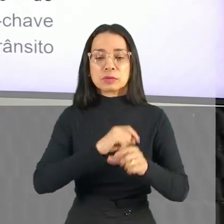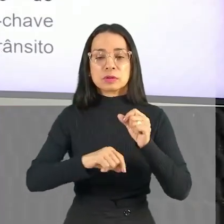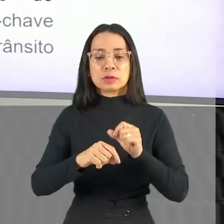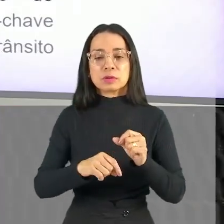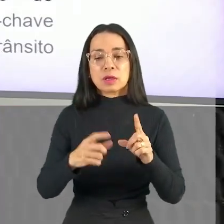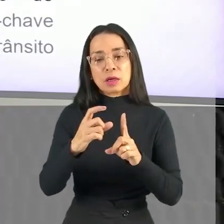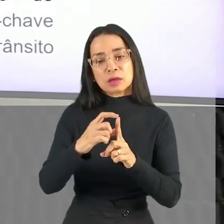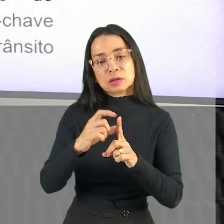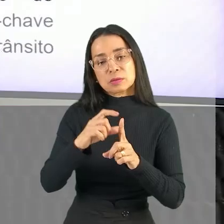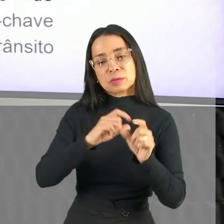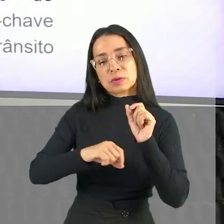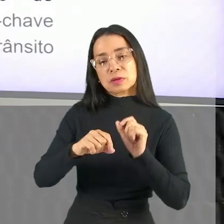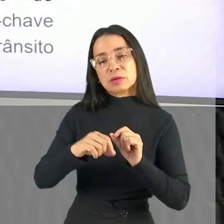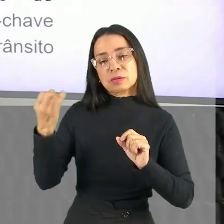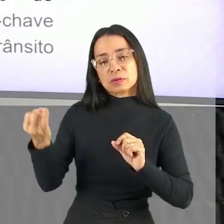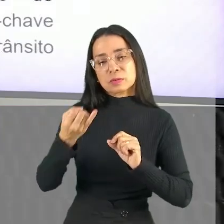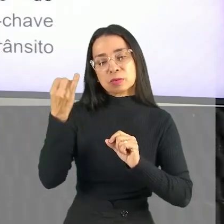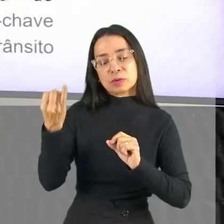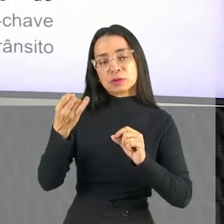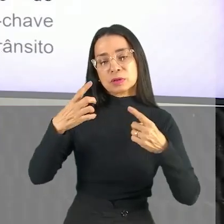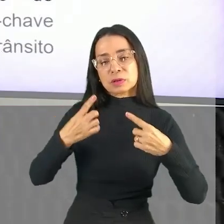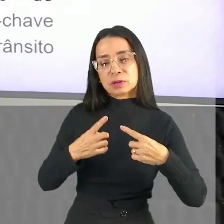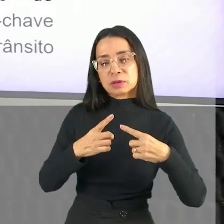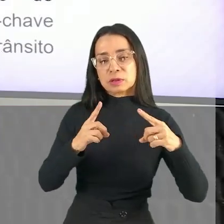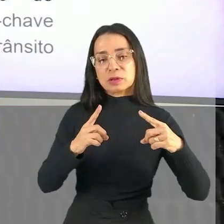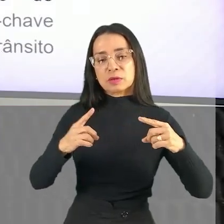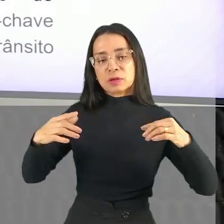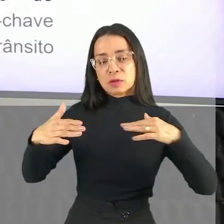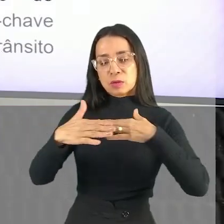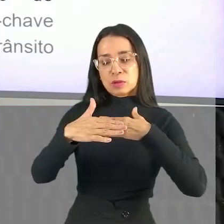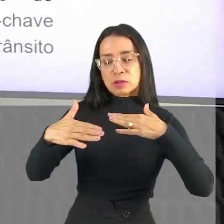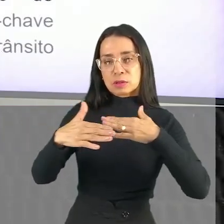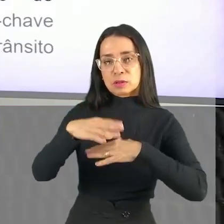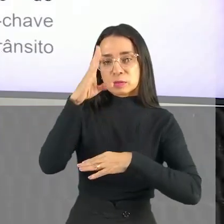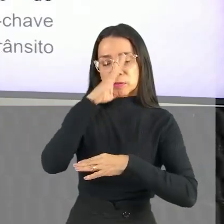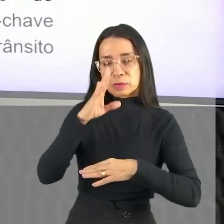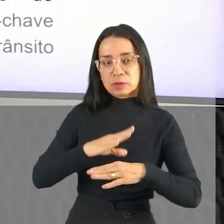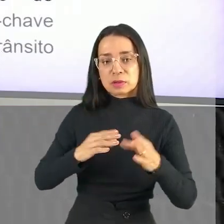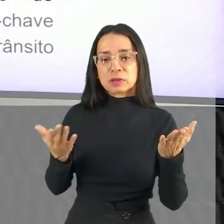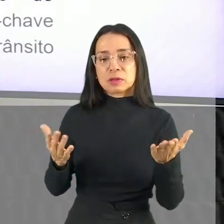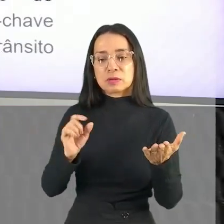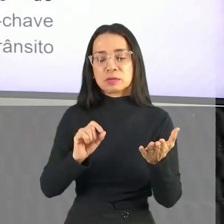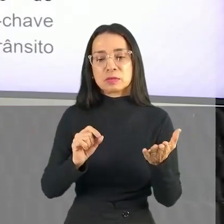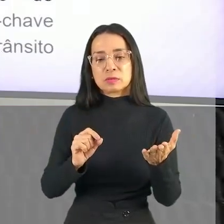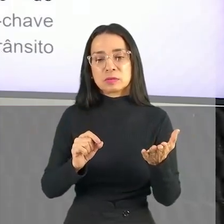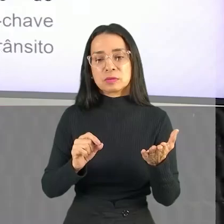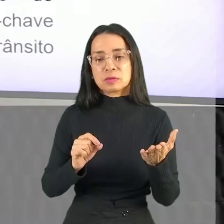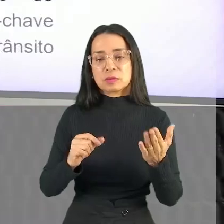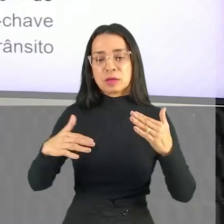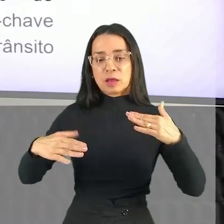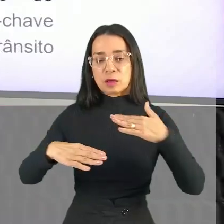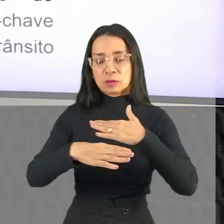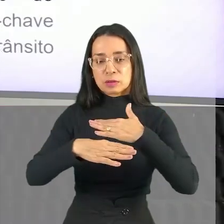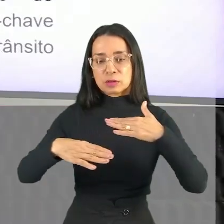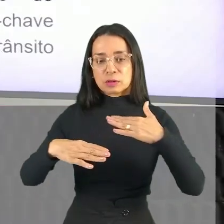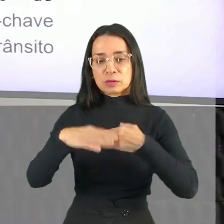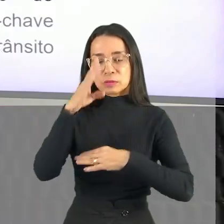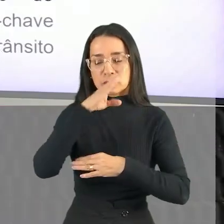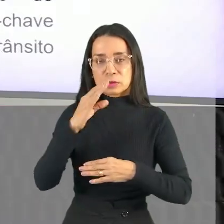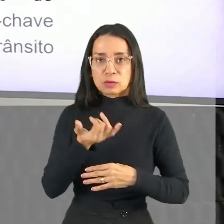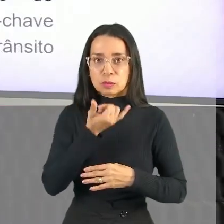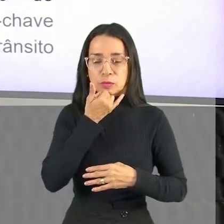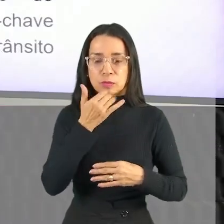seriam desafios e trânsito brasileiro. Que aí o aluno, na medida em que ele for lendo o tema, ele já vai